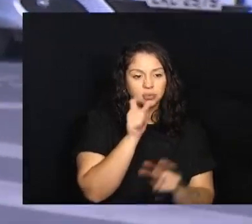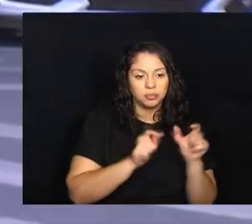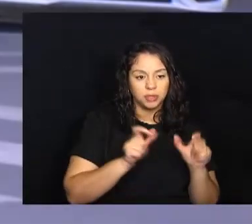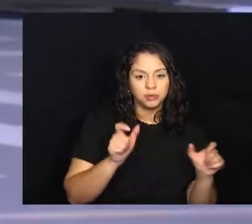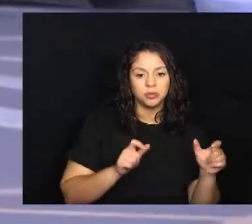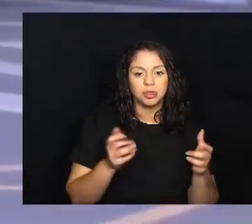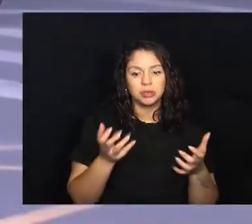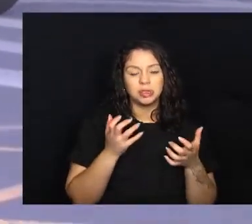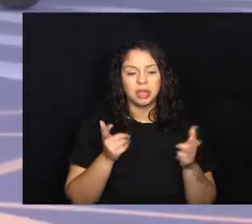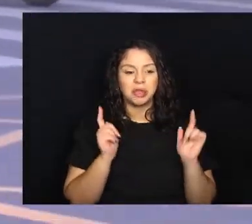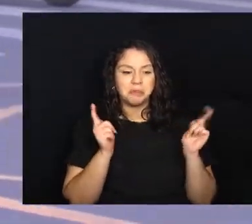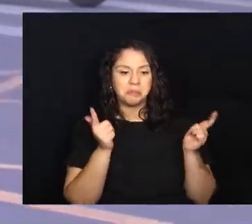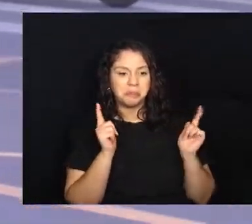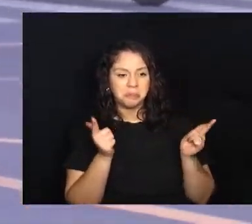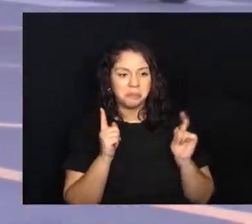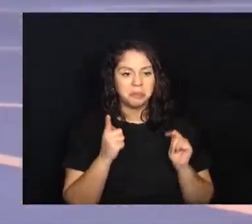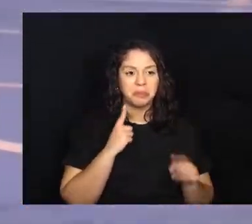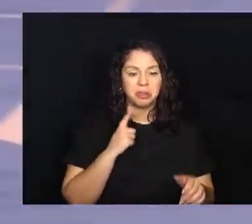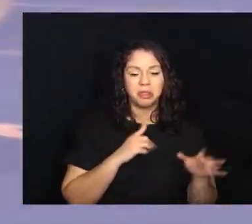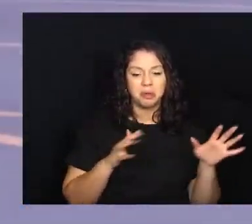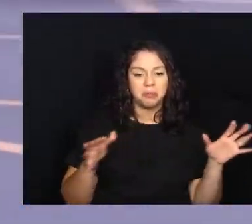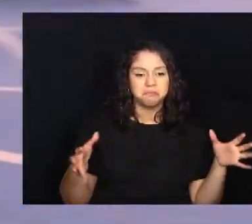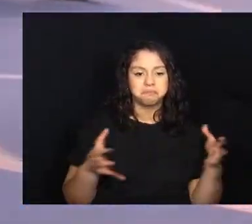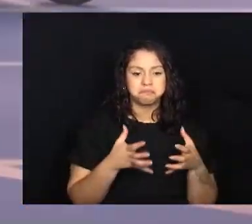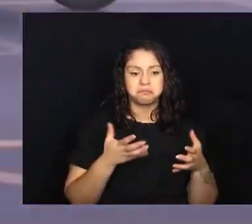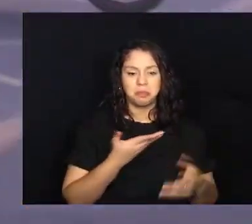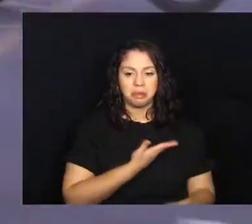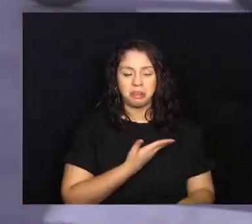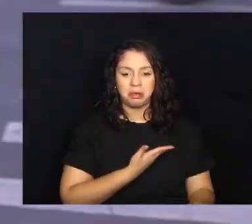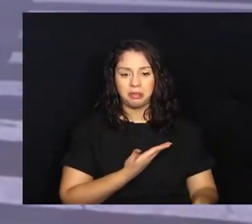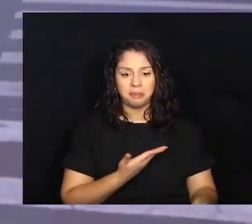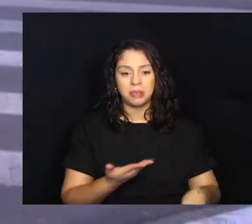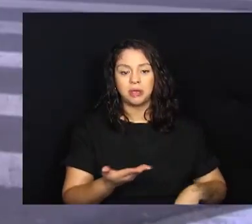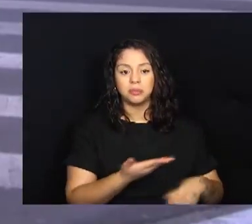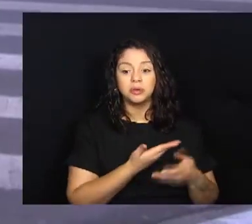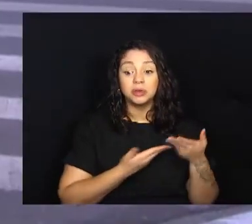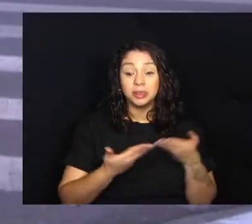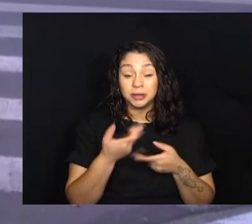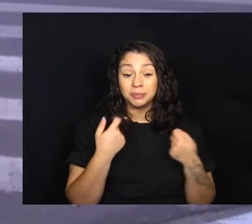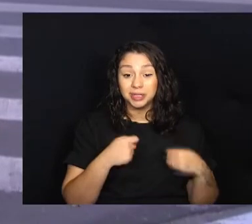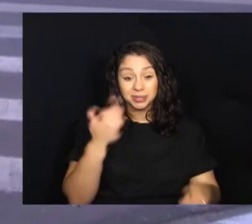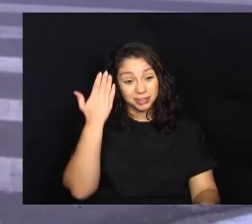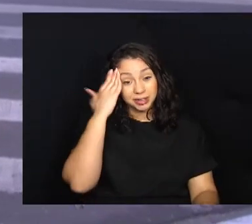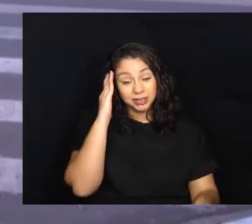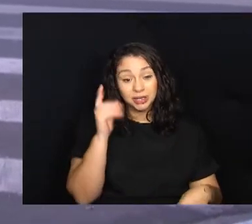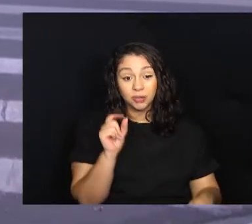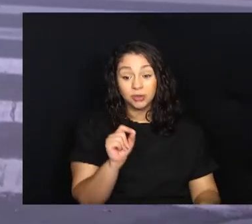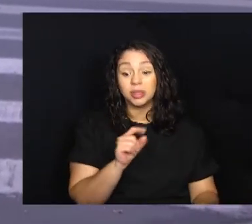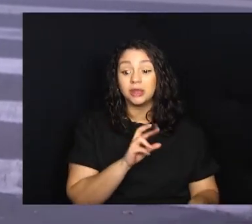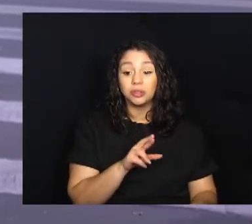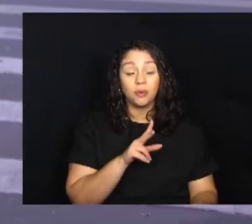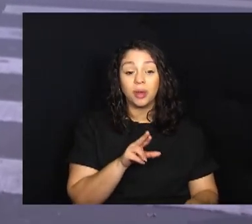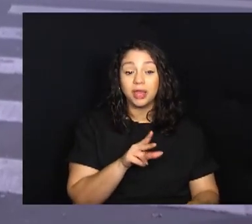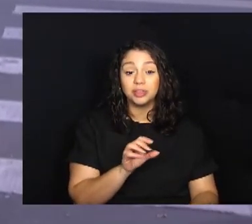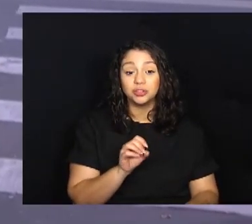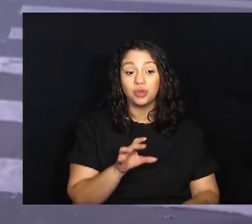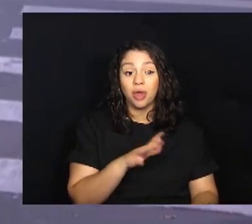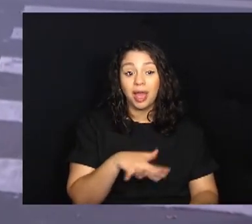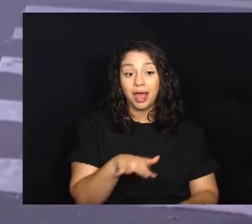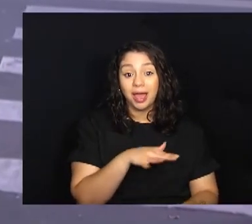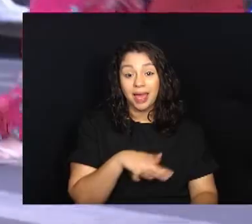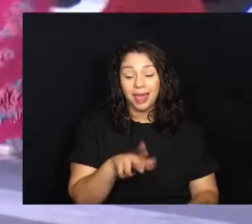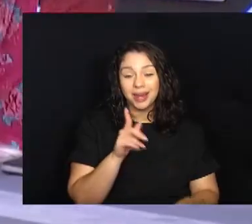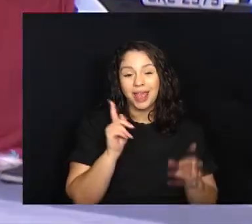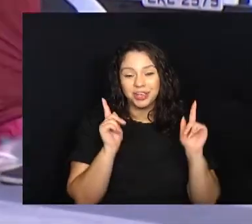bota fora, juntam os colegas. Eles têm que entender também que não é só a parte da diversão, não vão